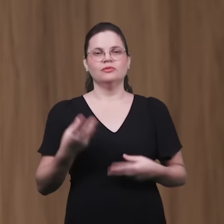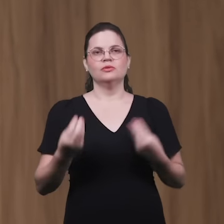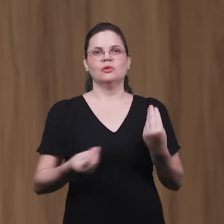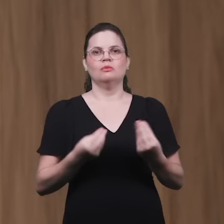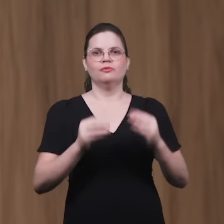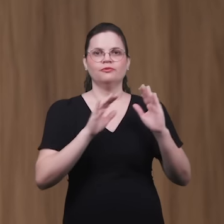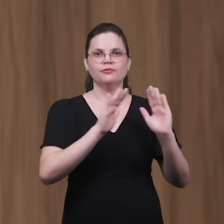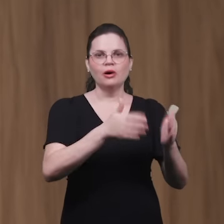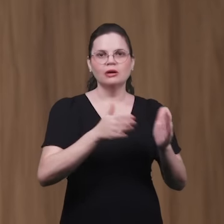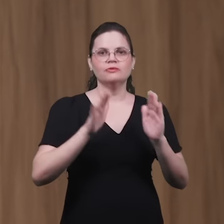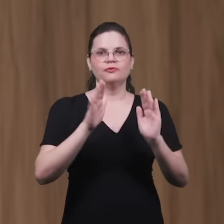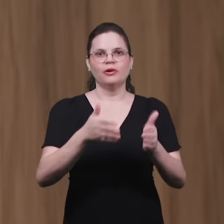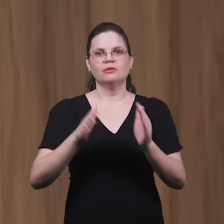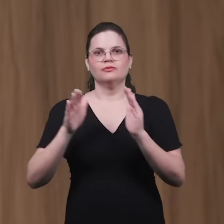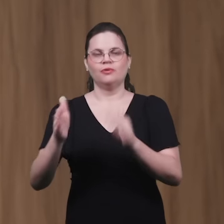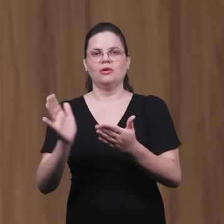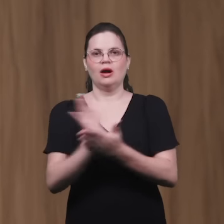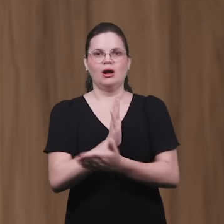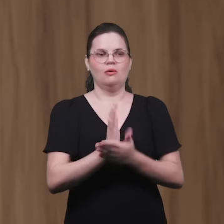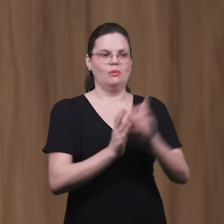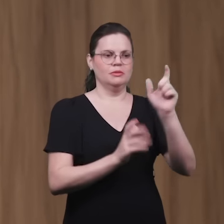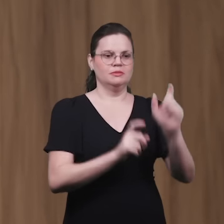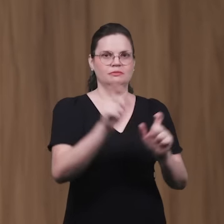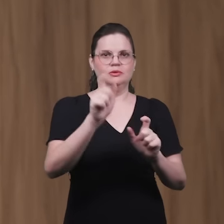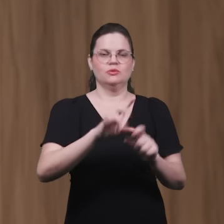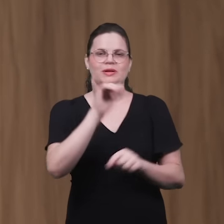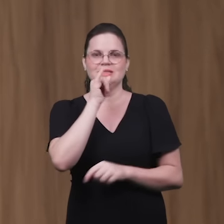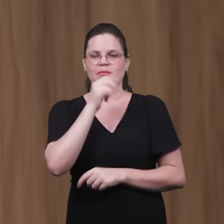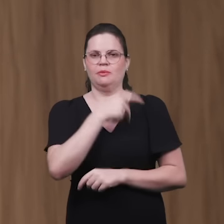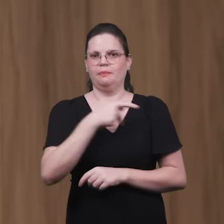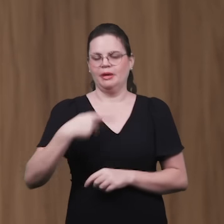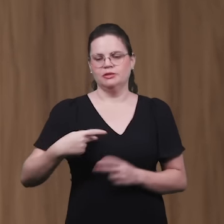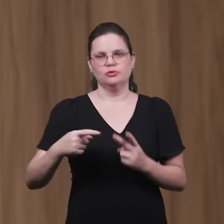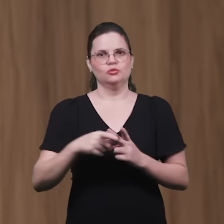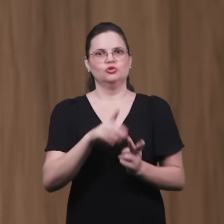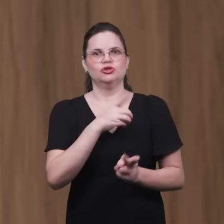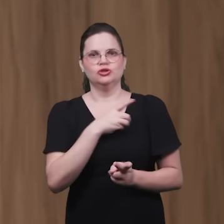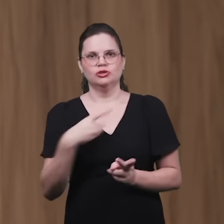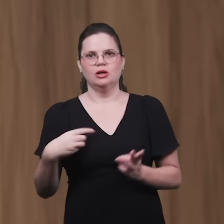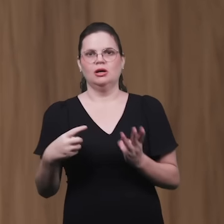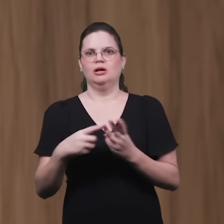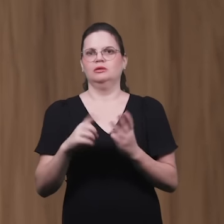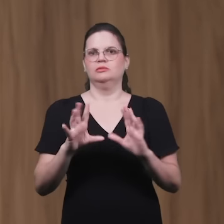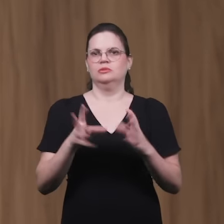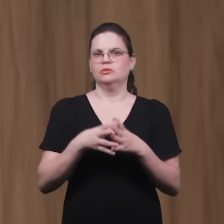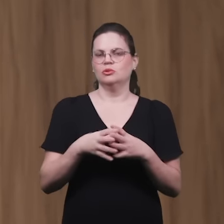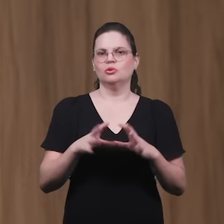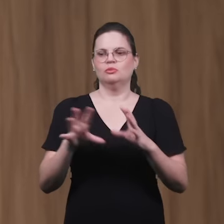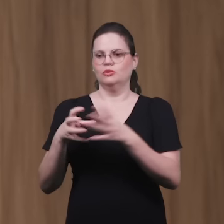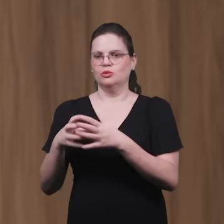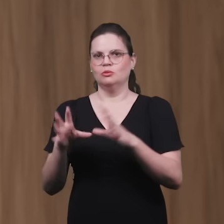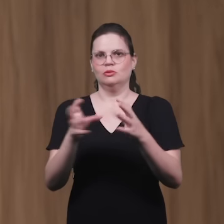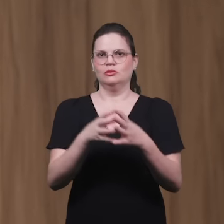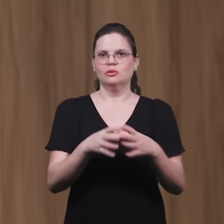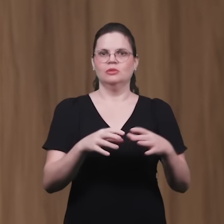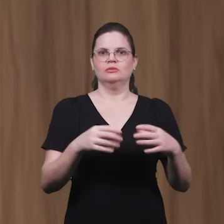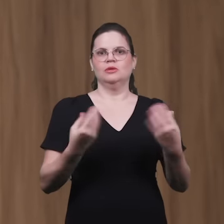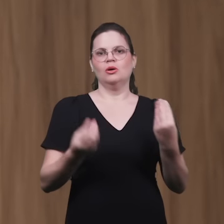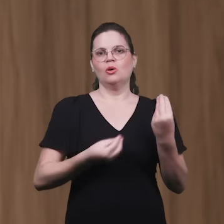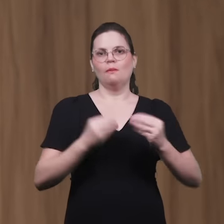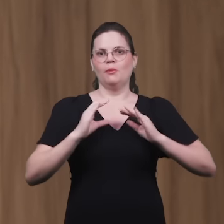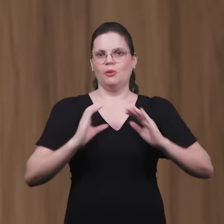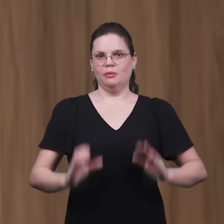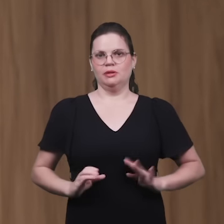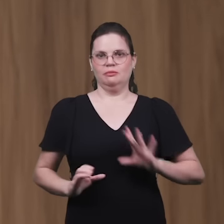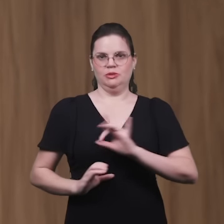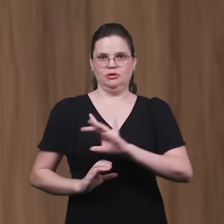mas focando algumas pessoas da igreja, como o pastor, o diácono, os grupos da igreja, as posturas